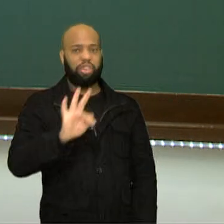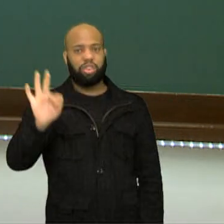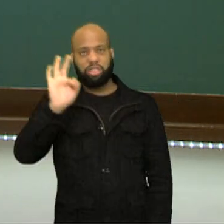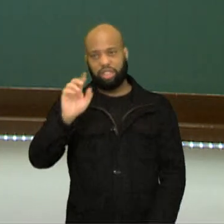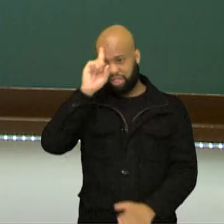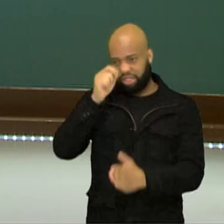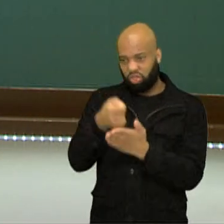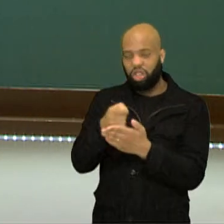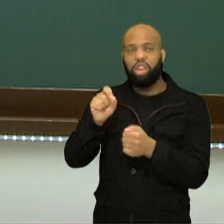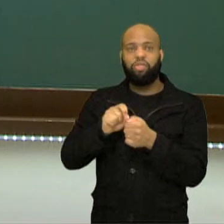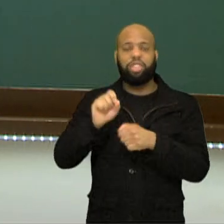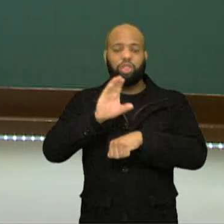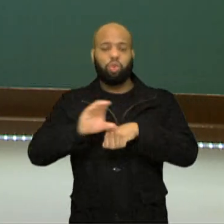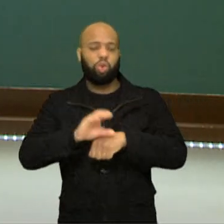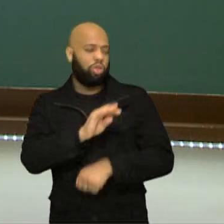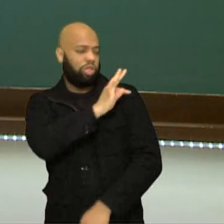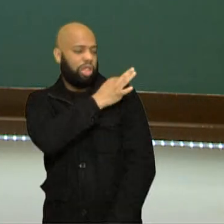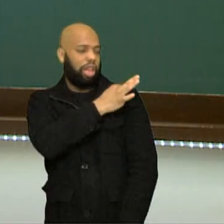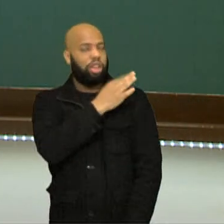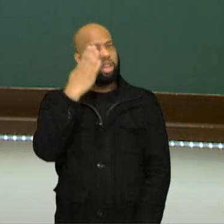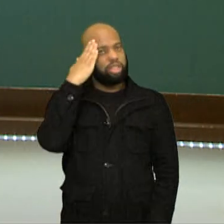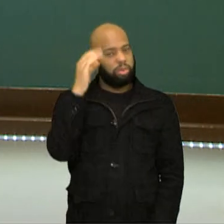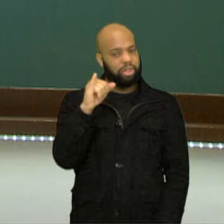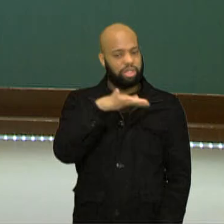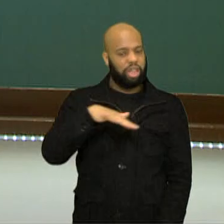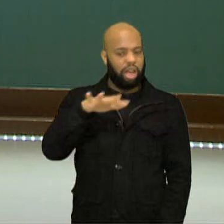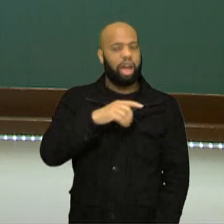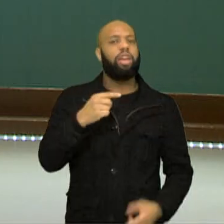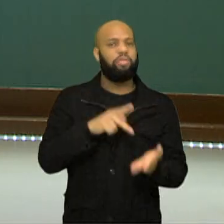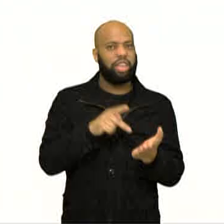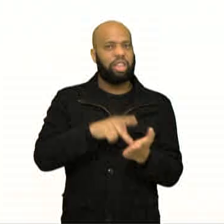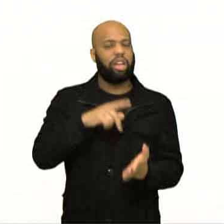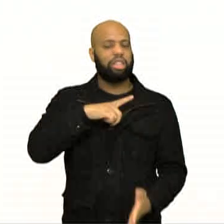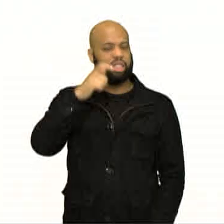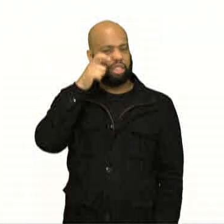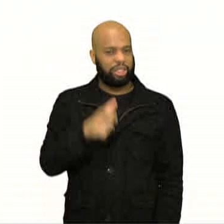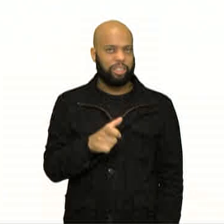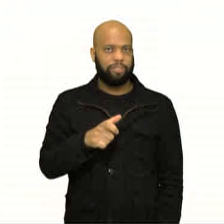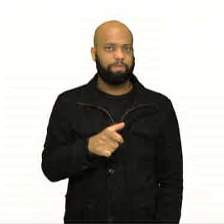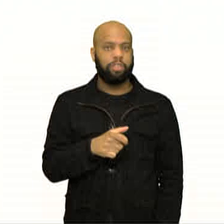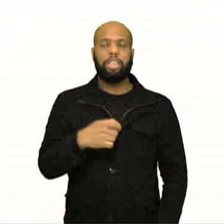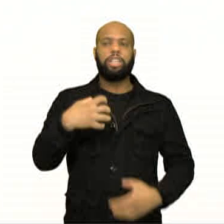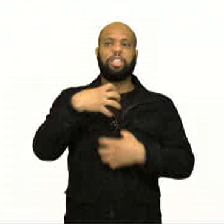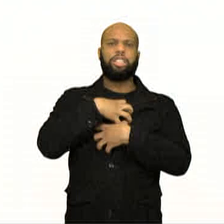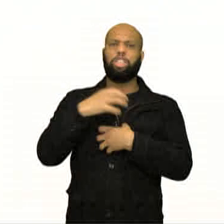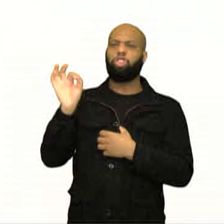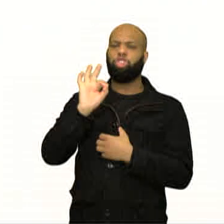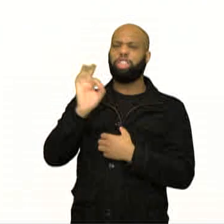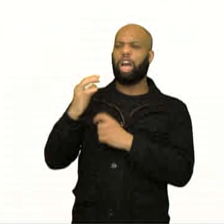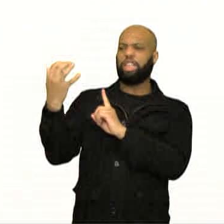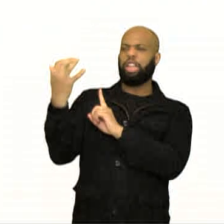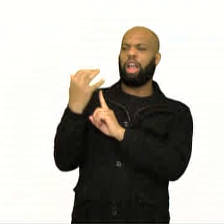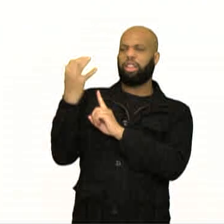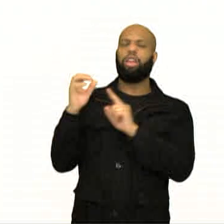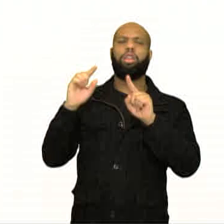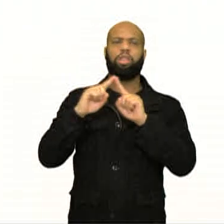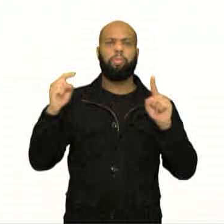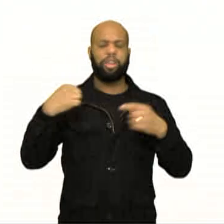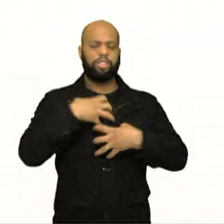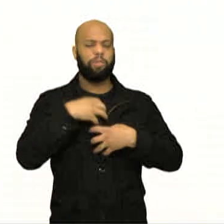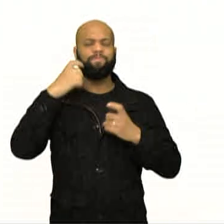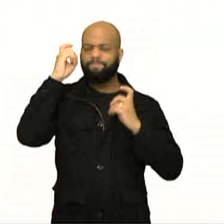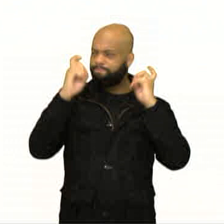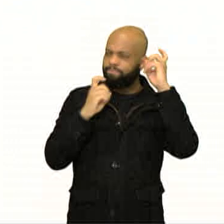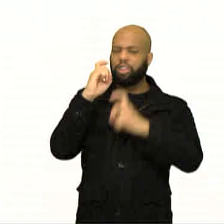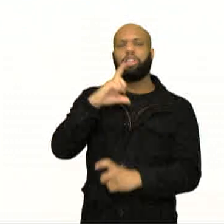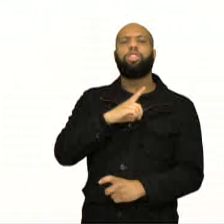fazer um técnico e saber se a área me interessava mesmo. Não senti pressão externa, mas ao mesmo tempo fiquei muito